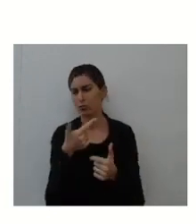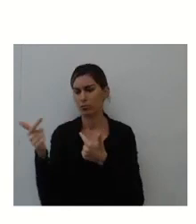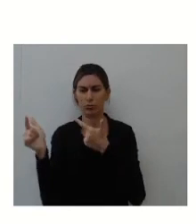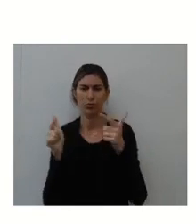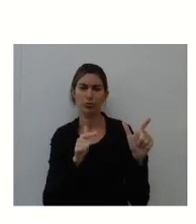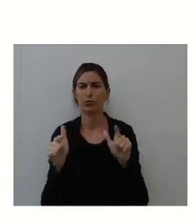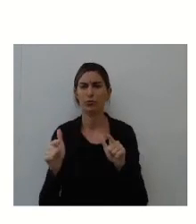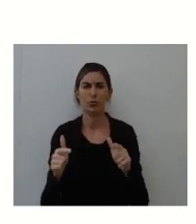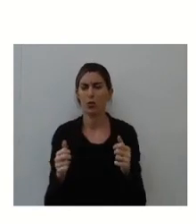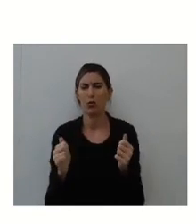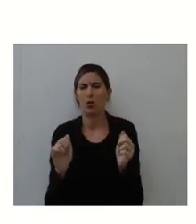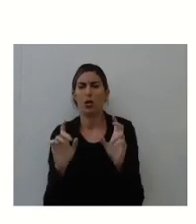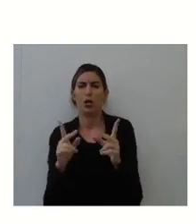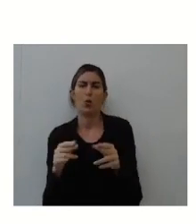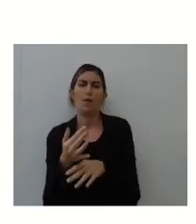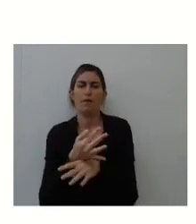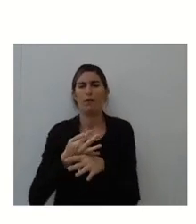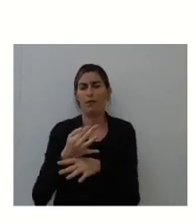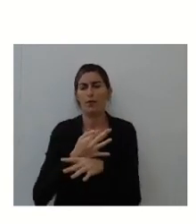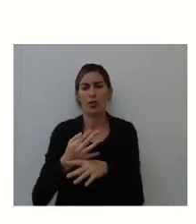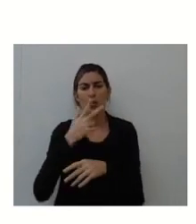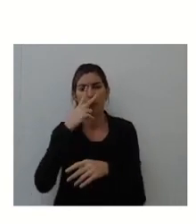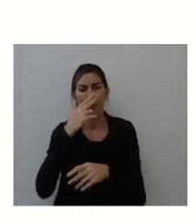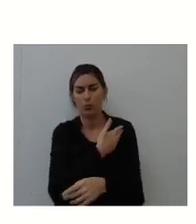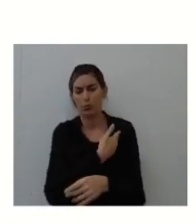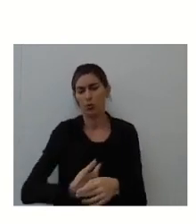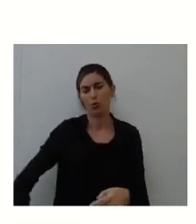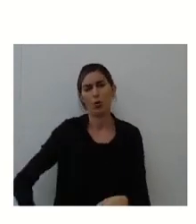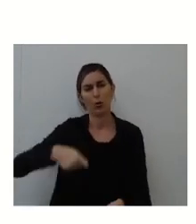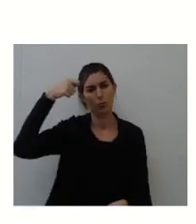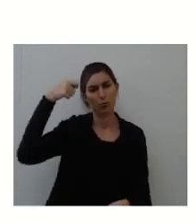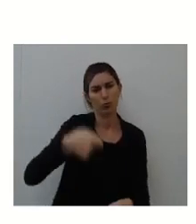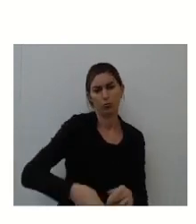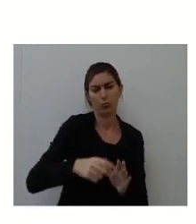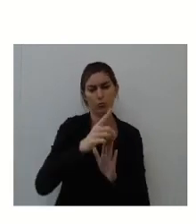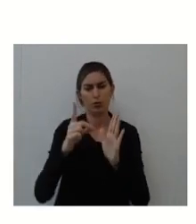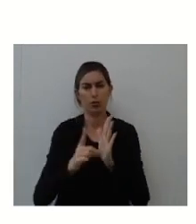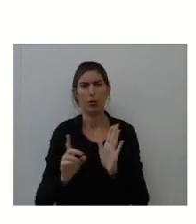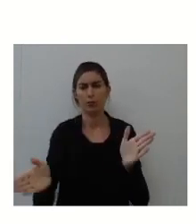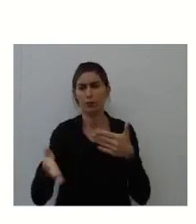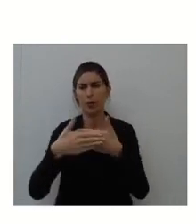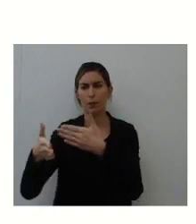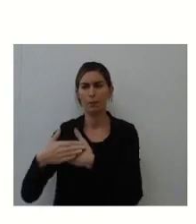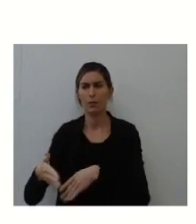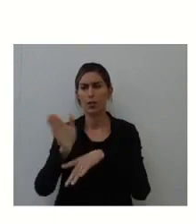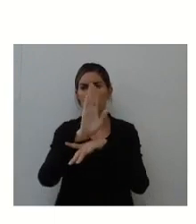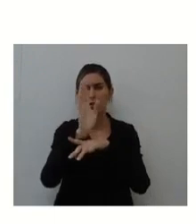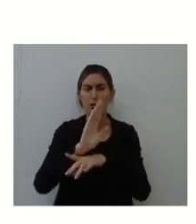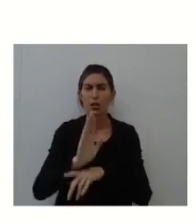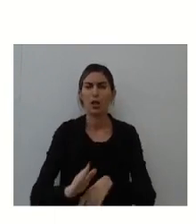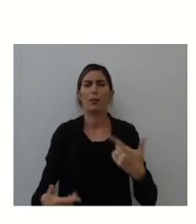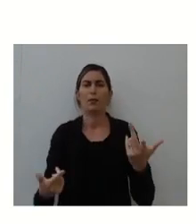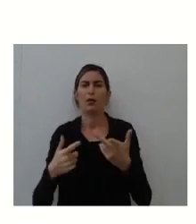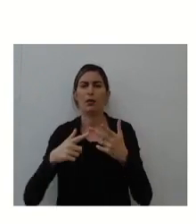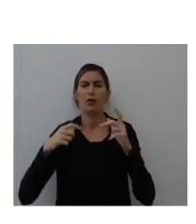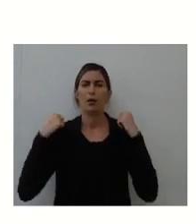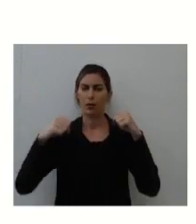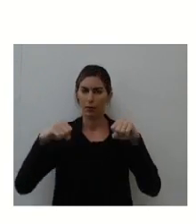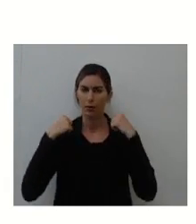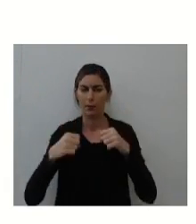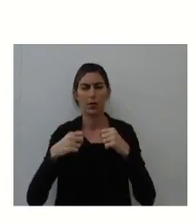num clima quase que de férias. Mesmo quando o governador endureceu o decreto, fechando cinemas e academias, houve quem não